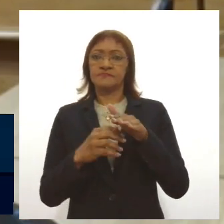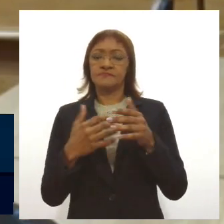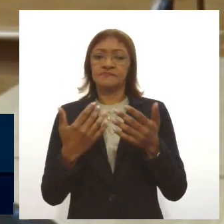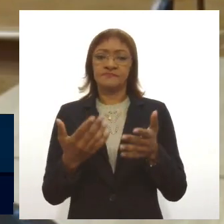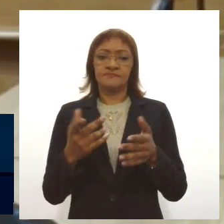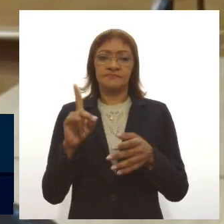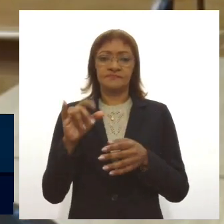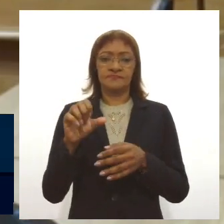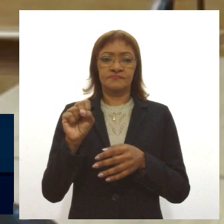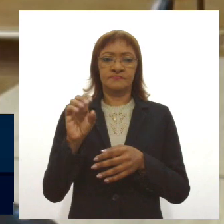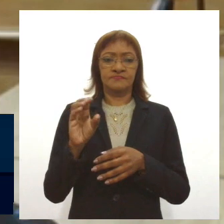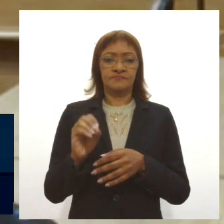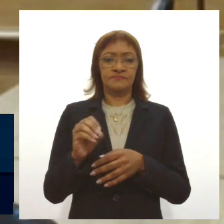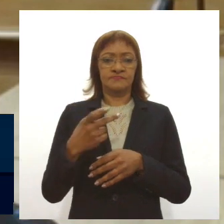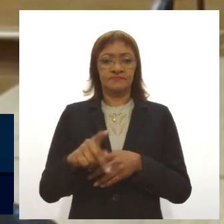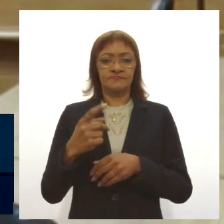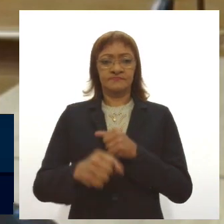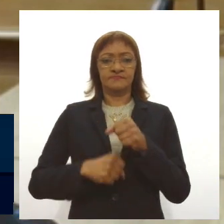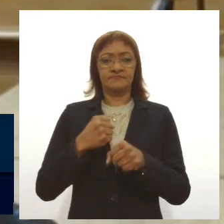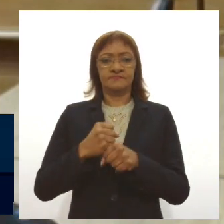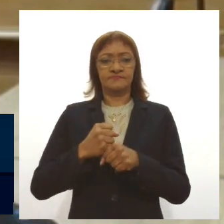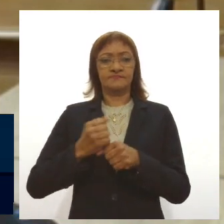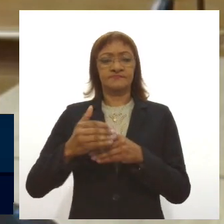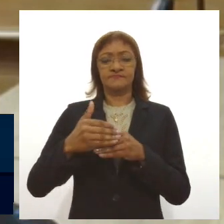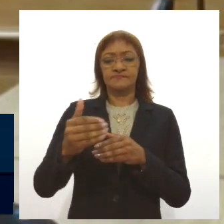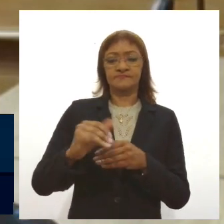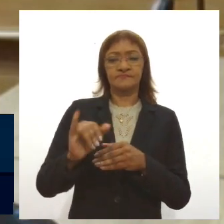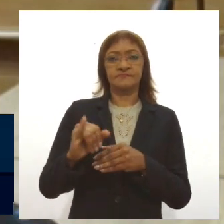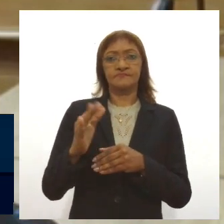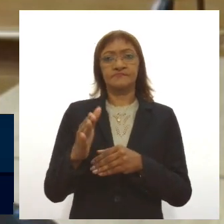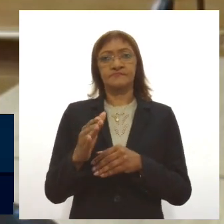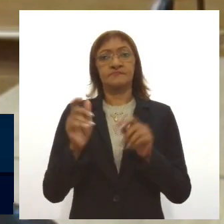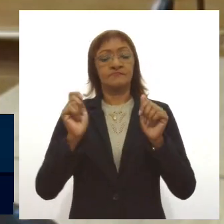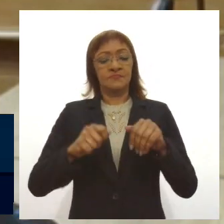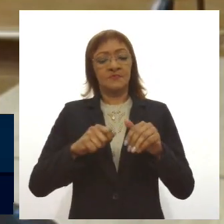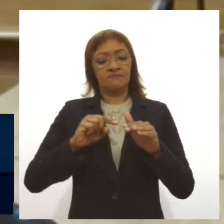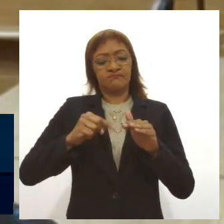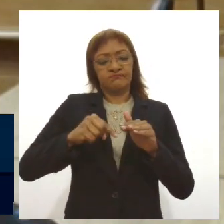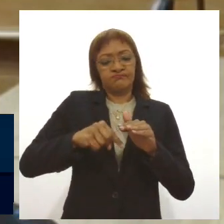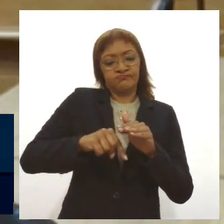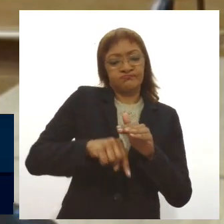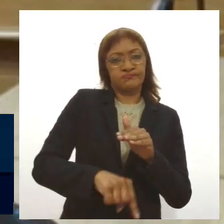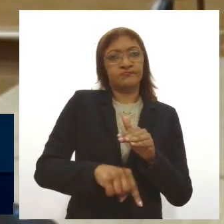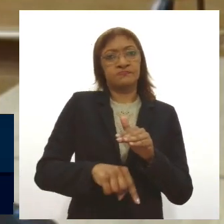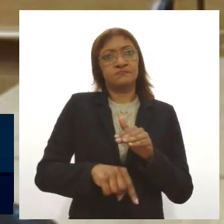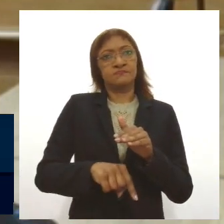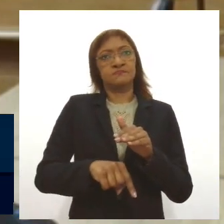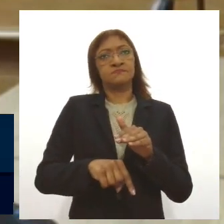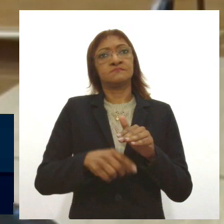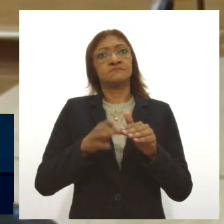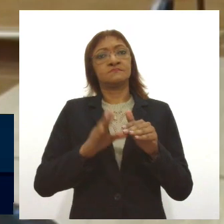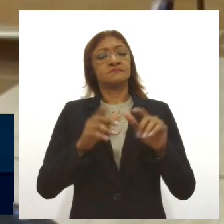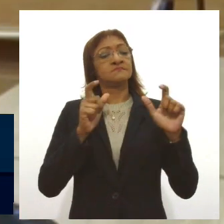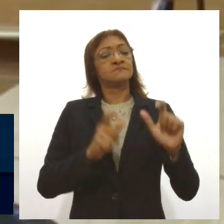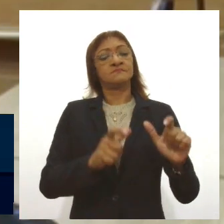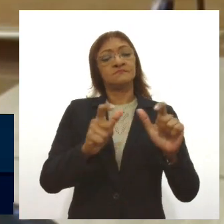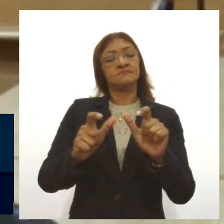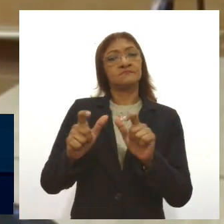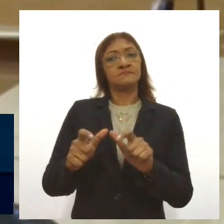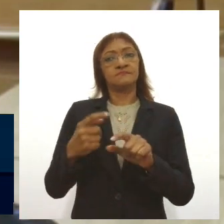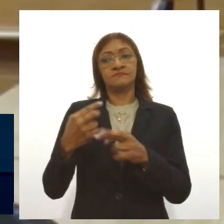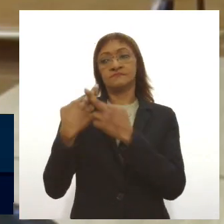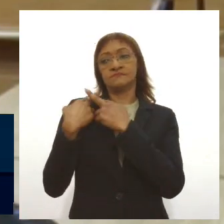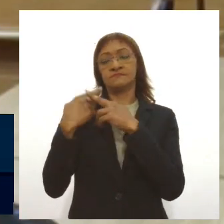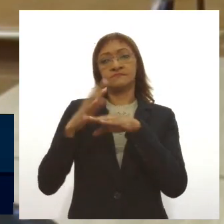ainda esse ano, no início do próximo, perfurar dois poços, porque esse aquífero, inclusive, é ele responsável pelo abastecimento de